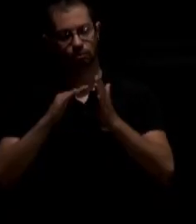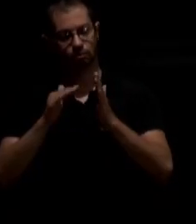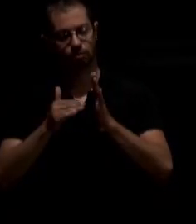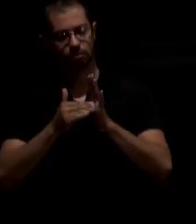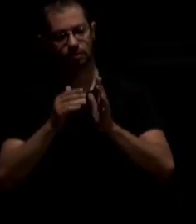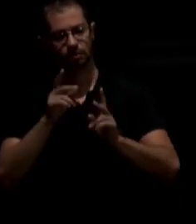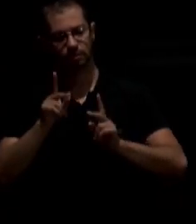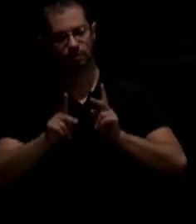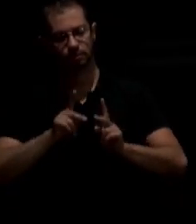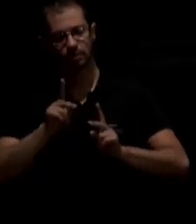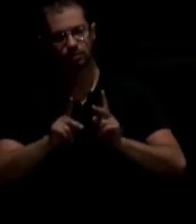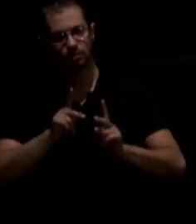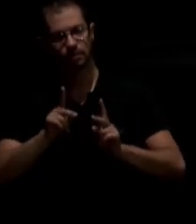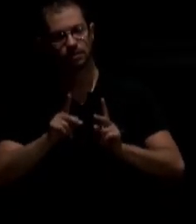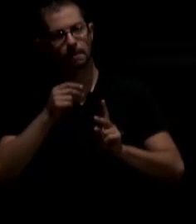todos,